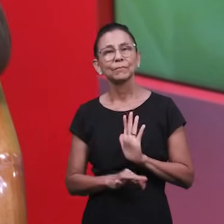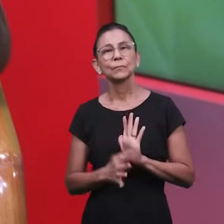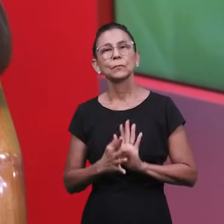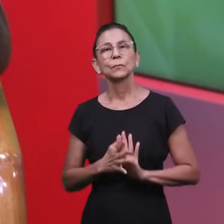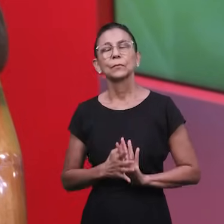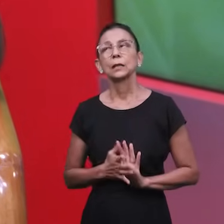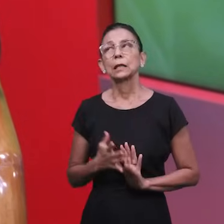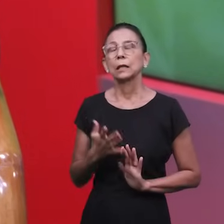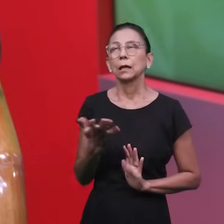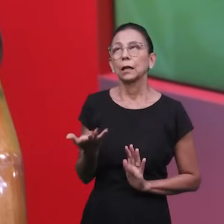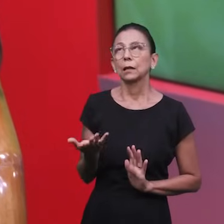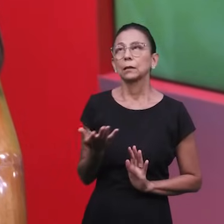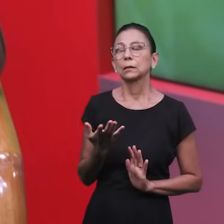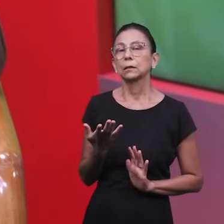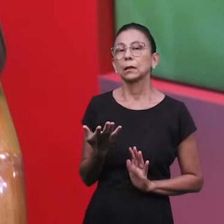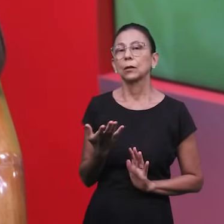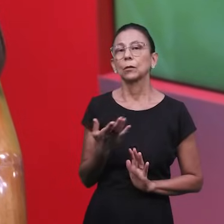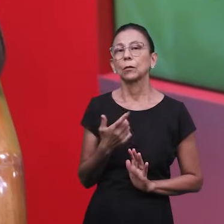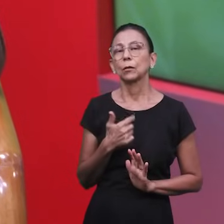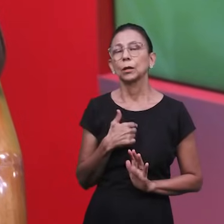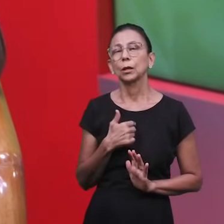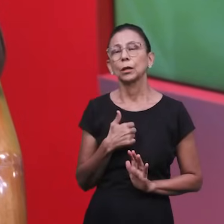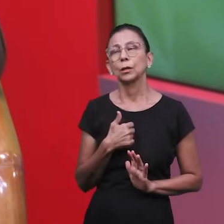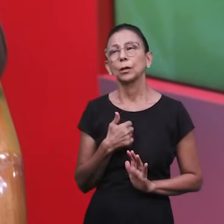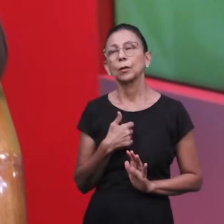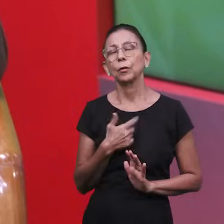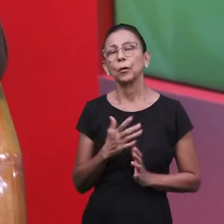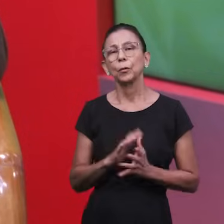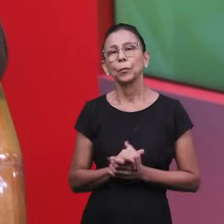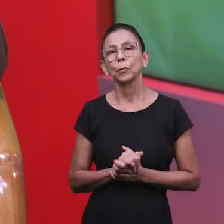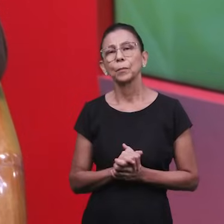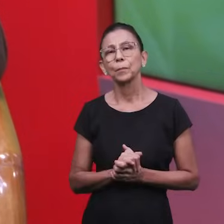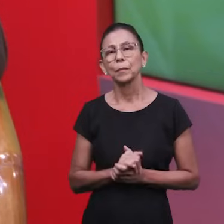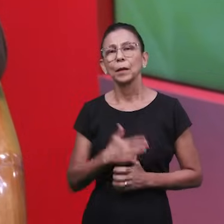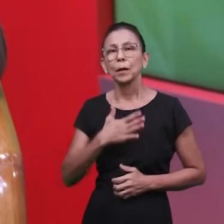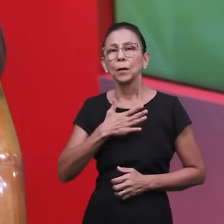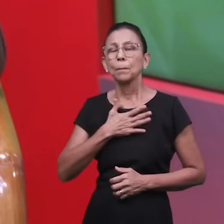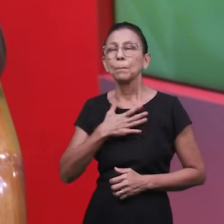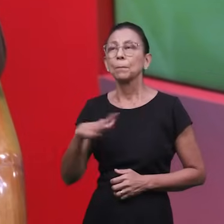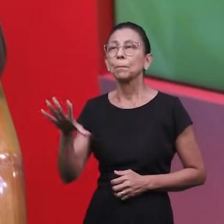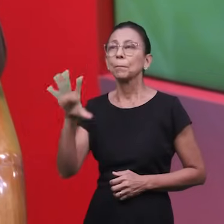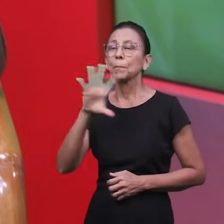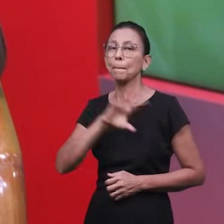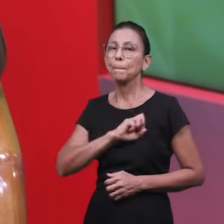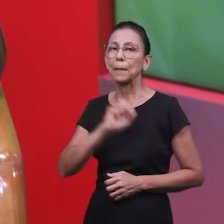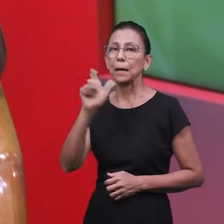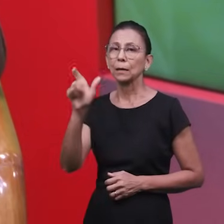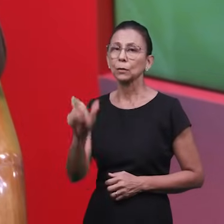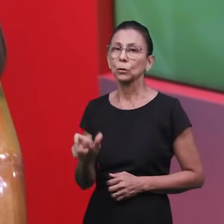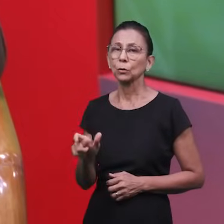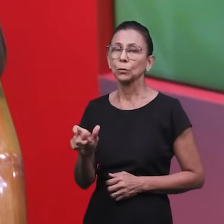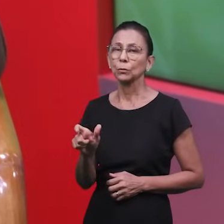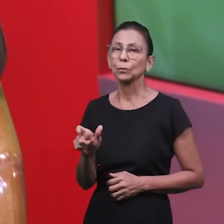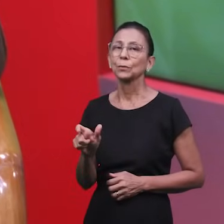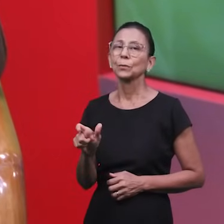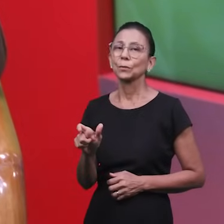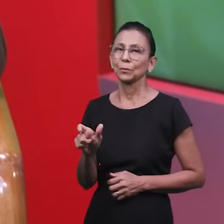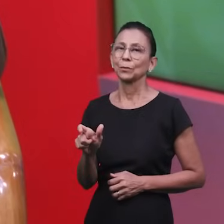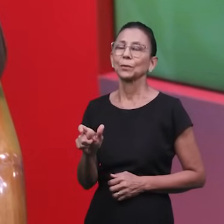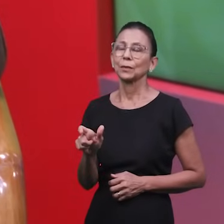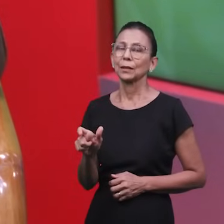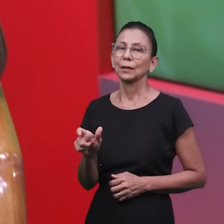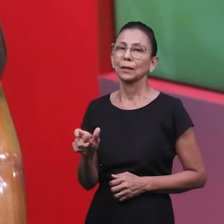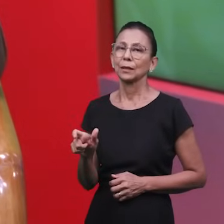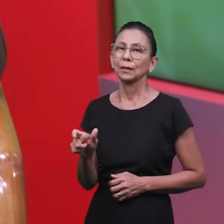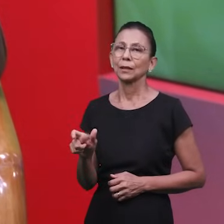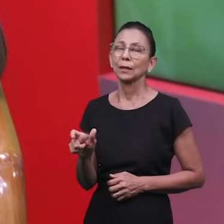os frutos, eu guardo os frutos para o meu amado. Então a igreja fiel, ela tem esse